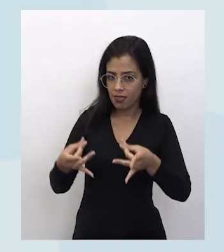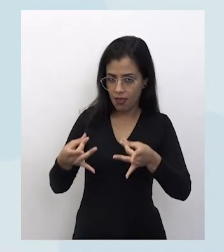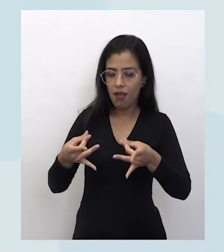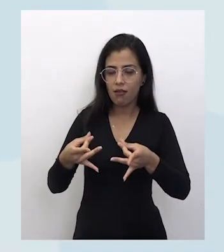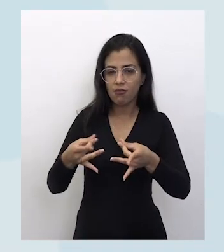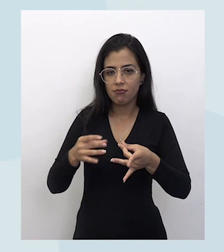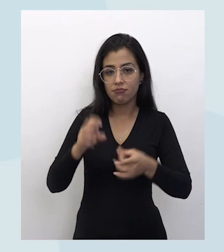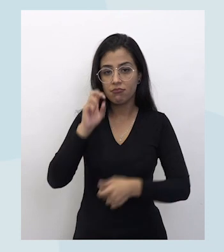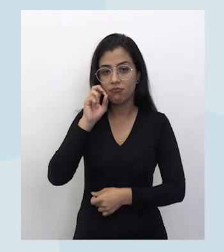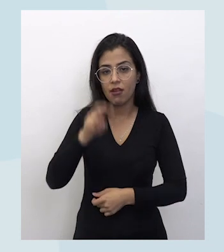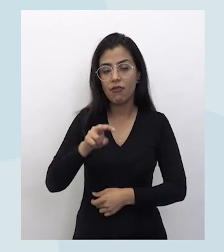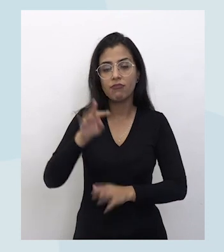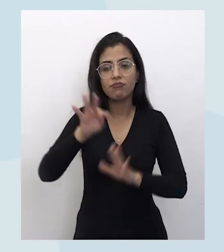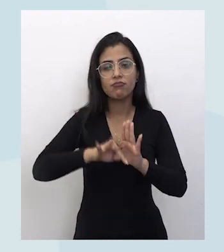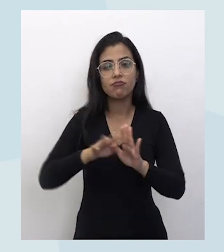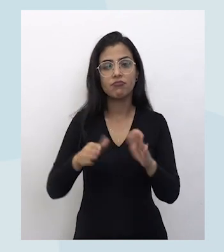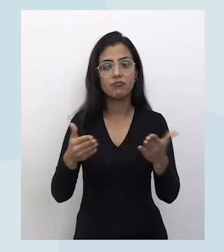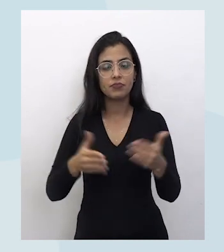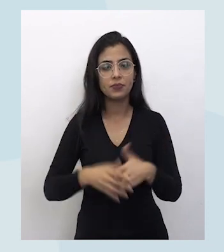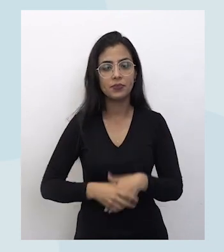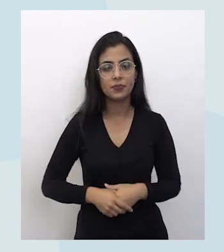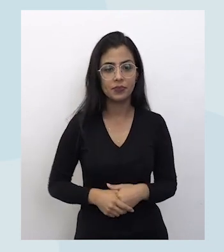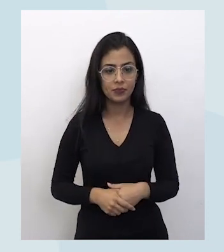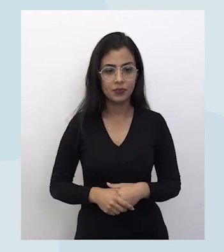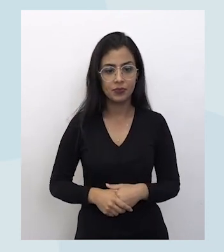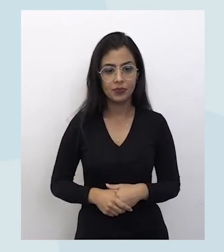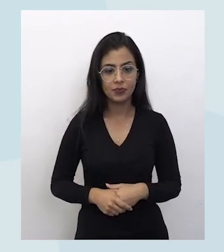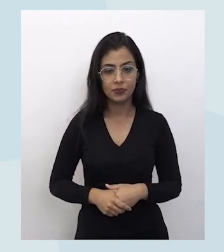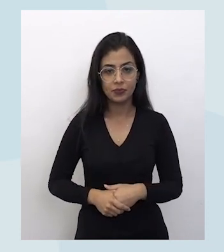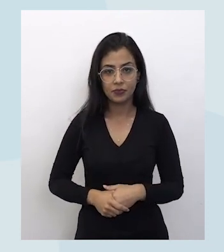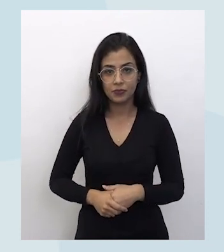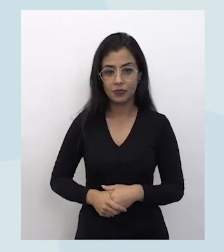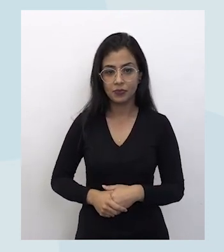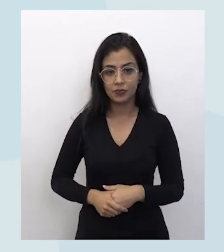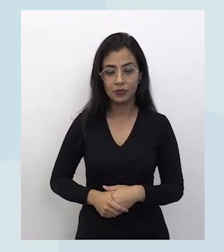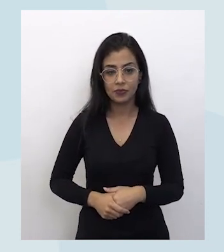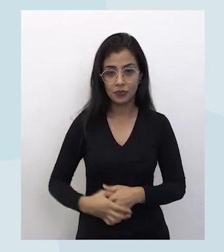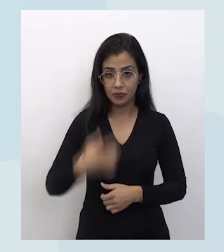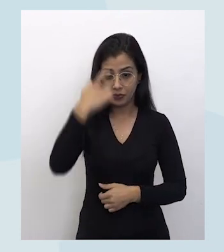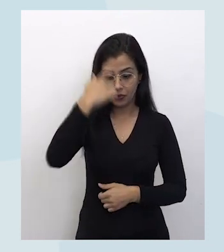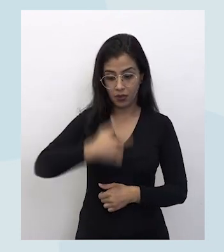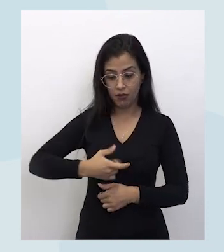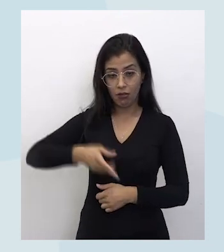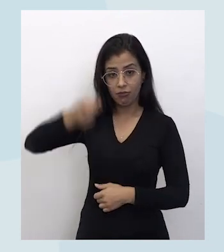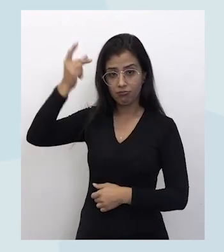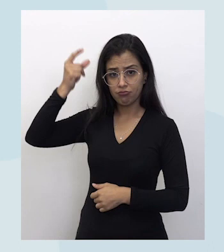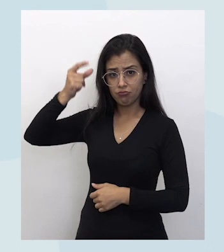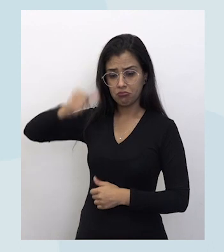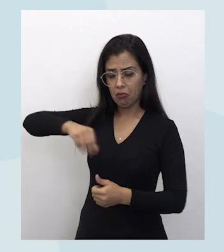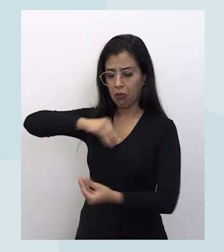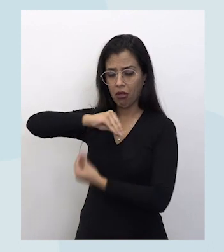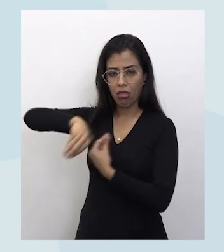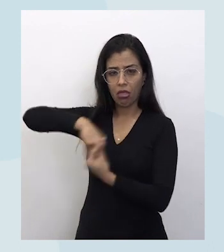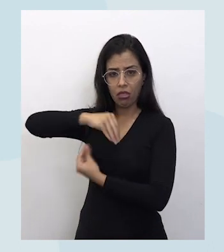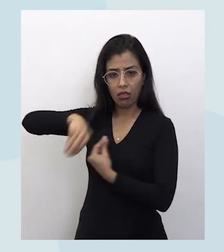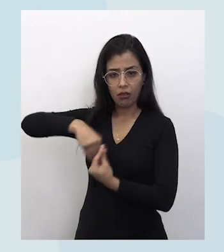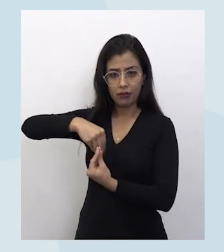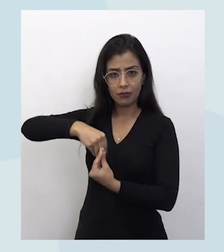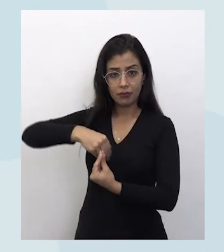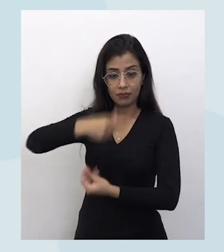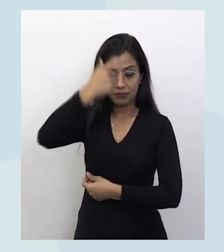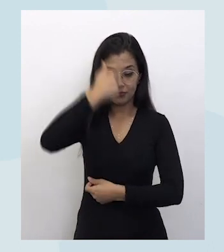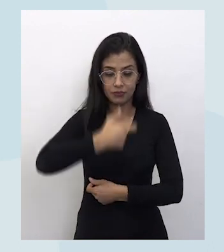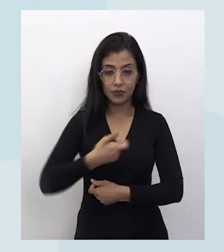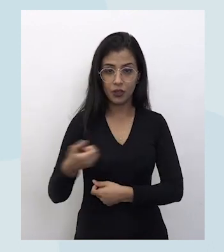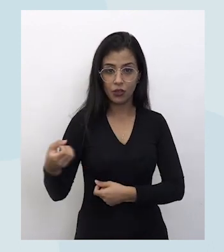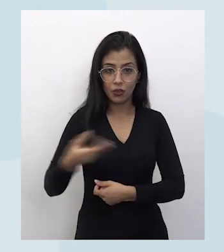esse texto. Velho eu, tudo junto e misturado. Novo eu,